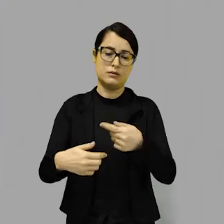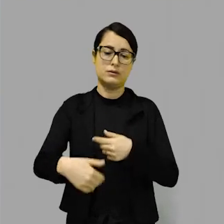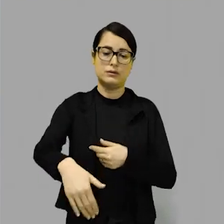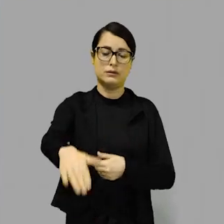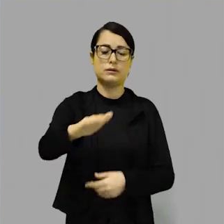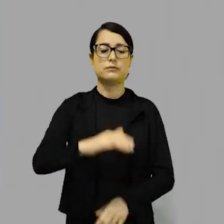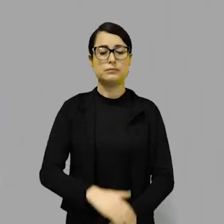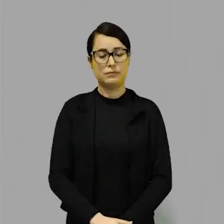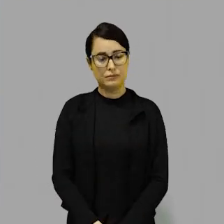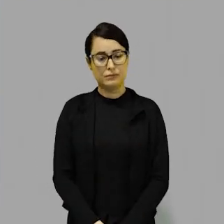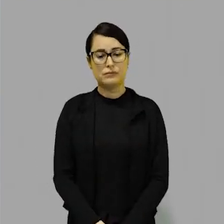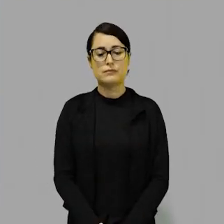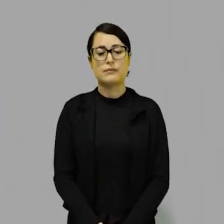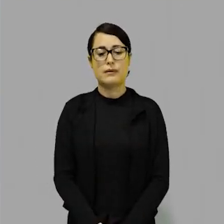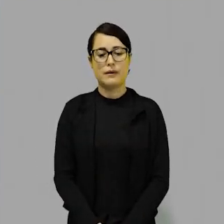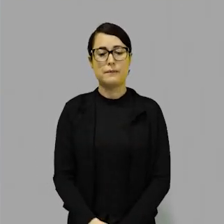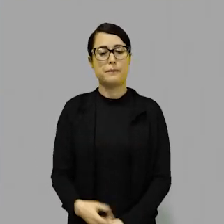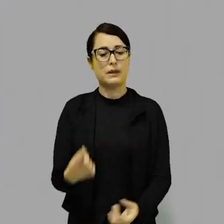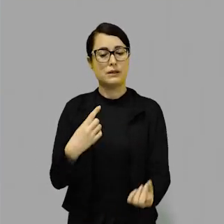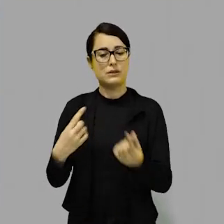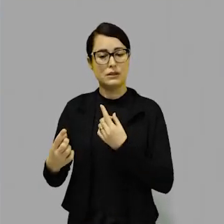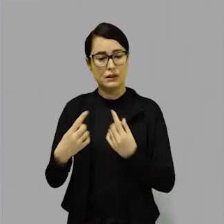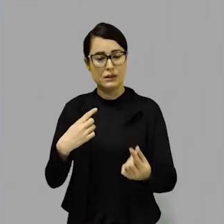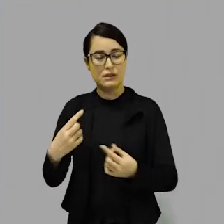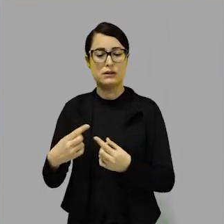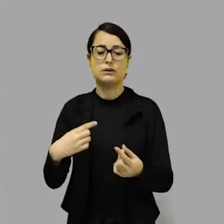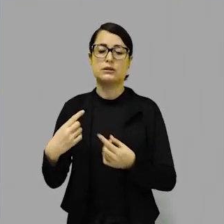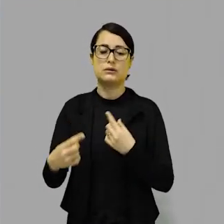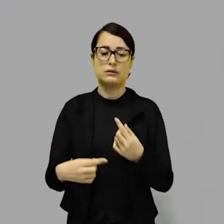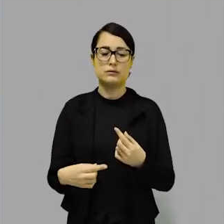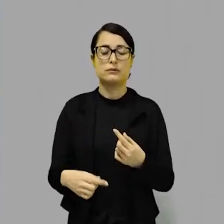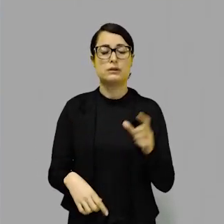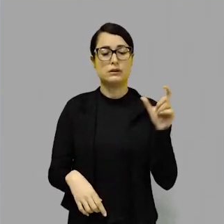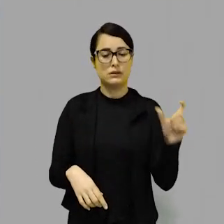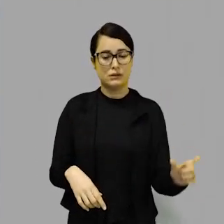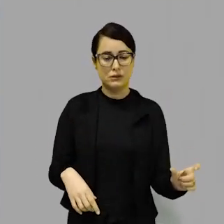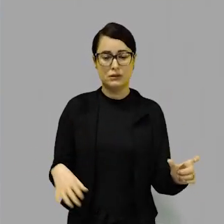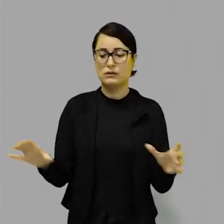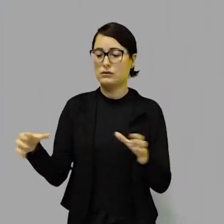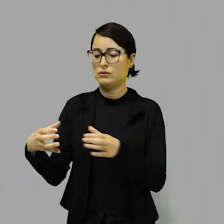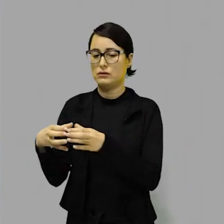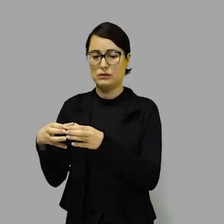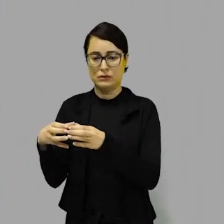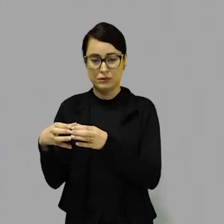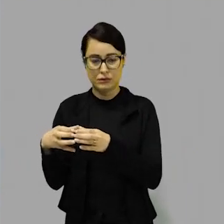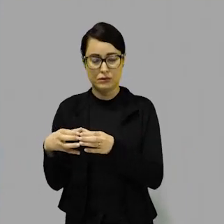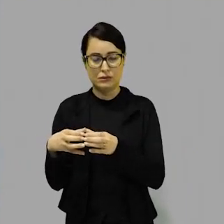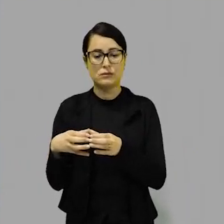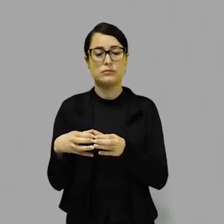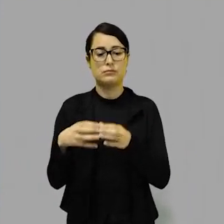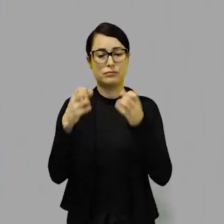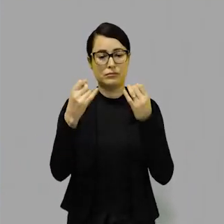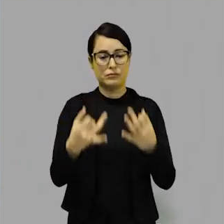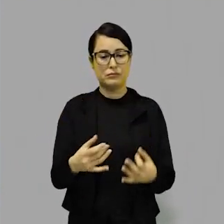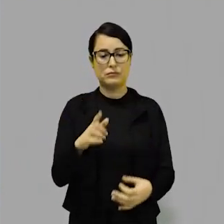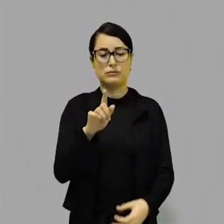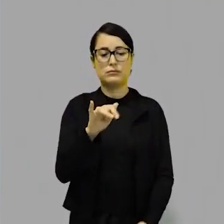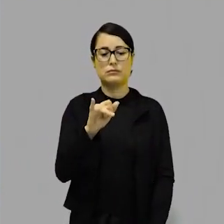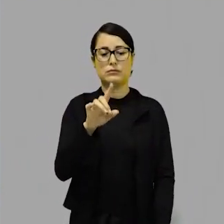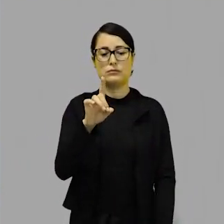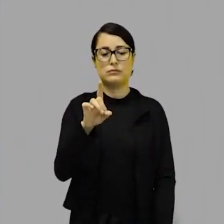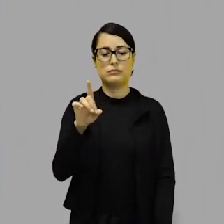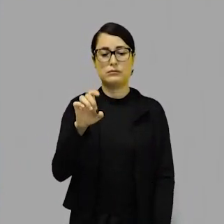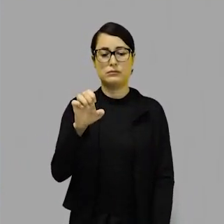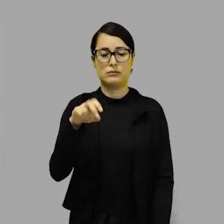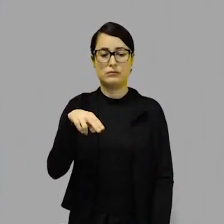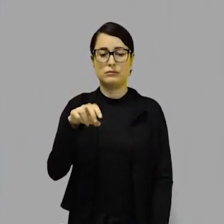É isso que é a forma dialética de ação, indivíduo, coletividade, segundo Anthony Giddens. E aí, para facilitar, eu coloquei